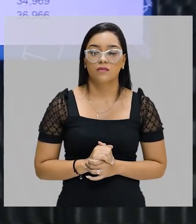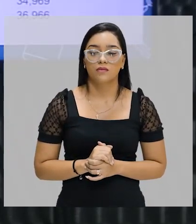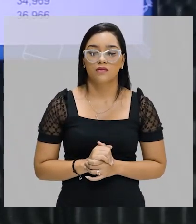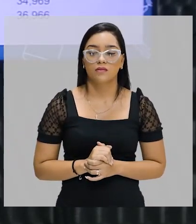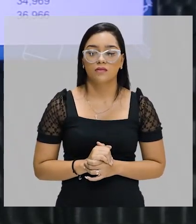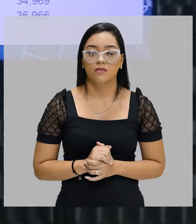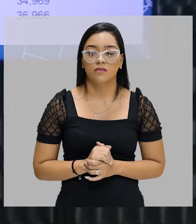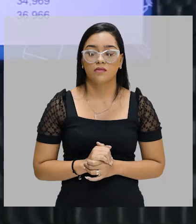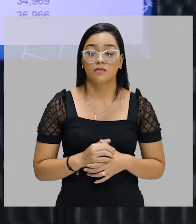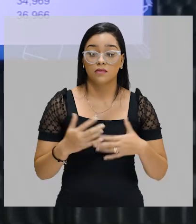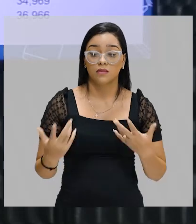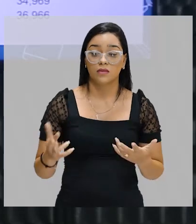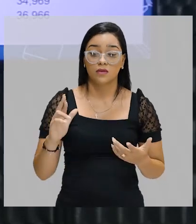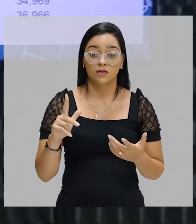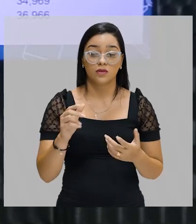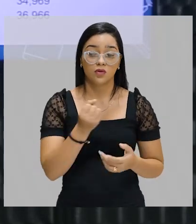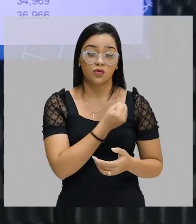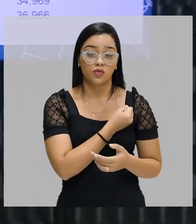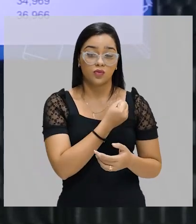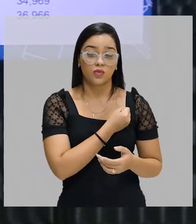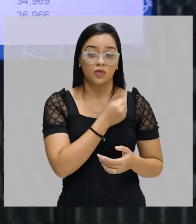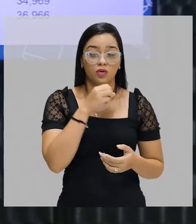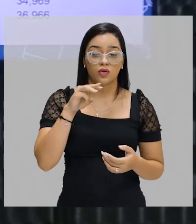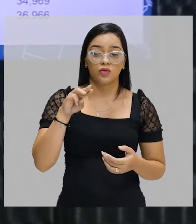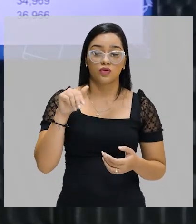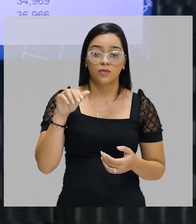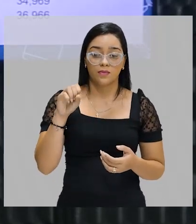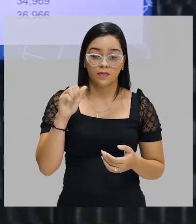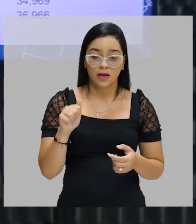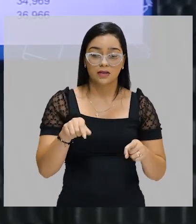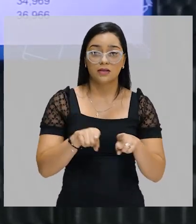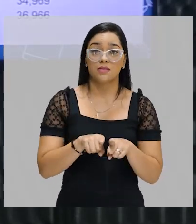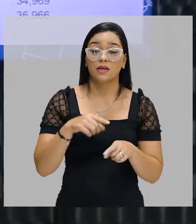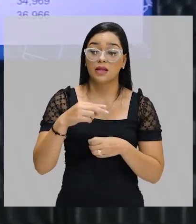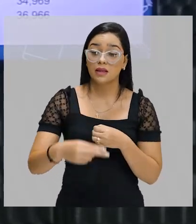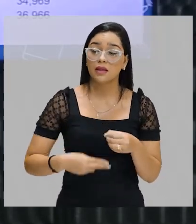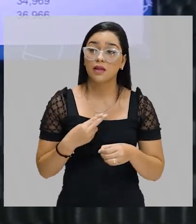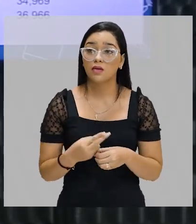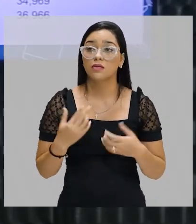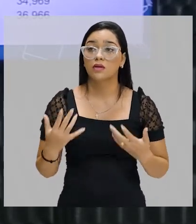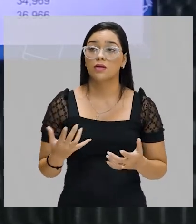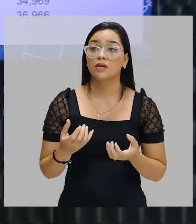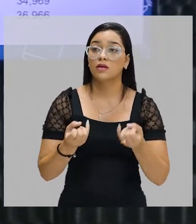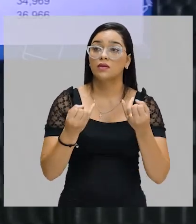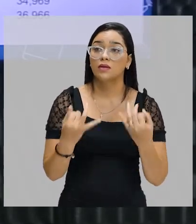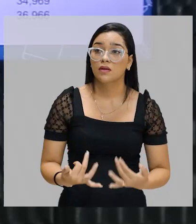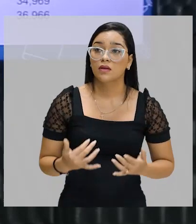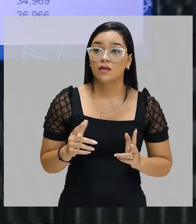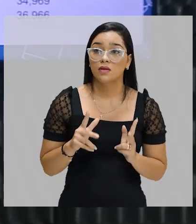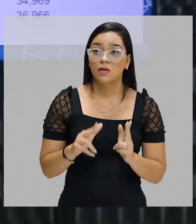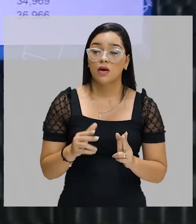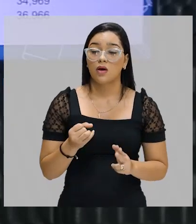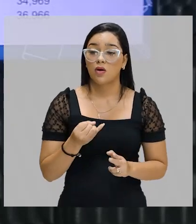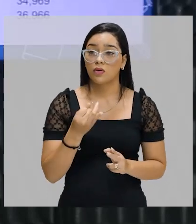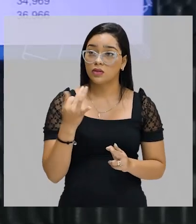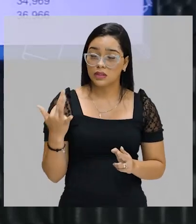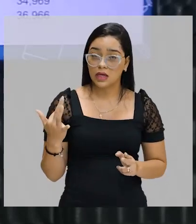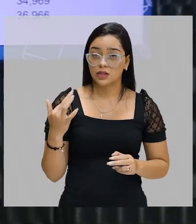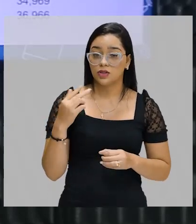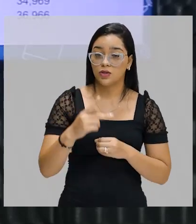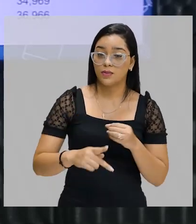Isso diferindo apenas o número de massa e de nêutrons. Ou seja, nós estamos falando da mesma quantidade de